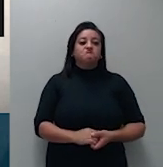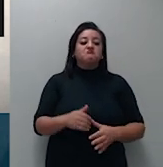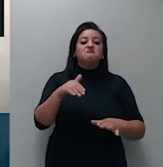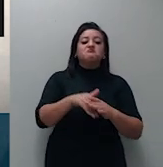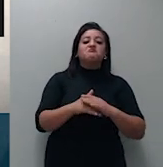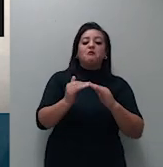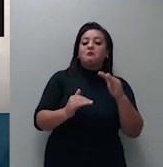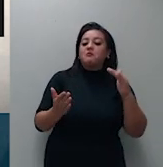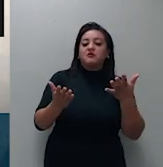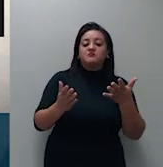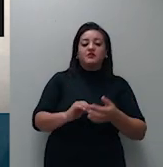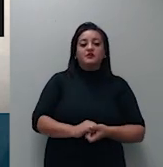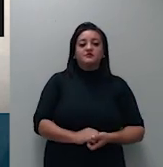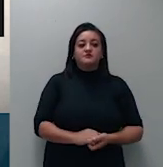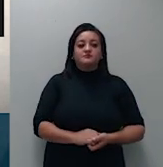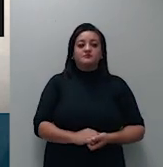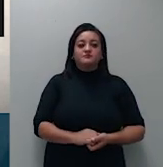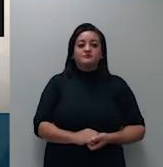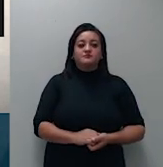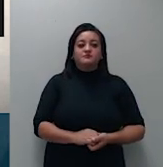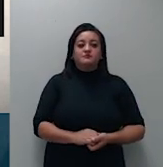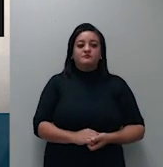alguma divergência